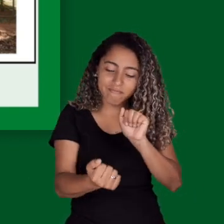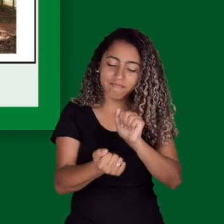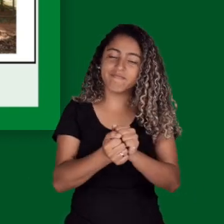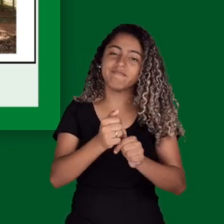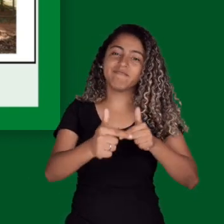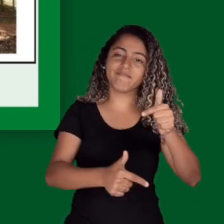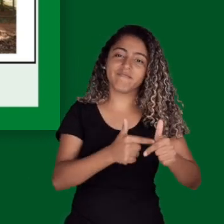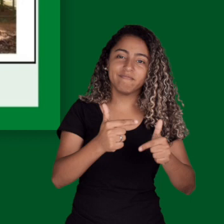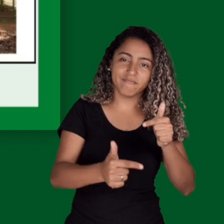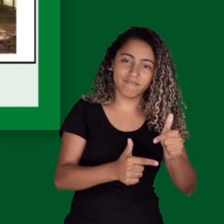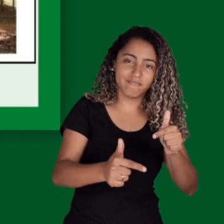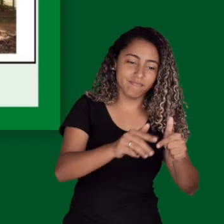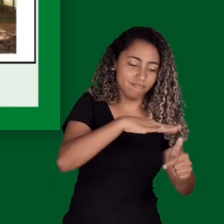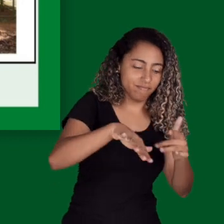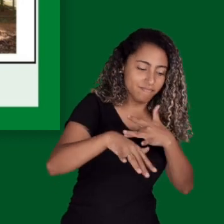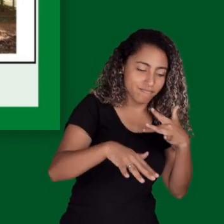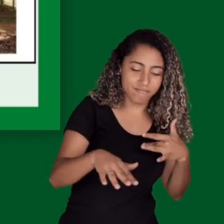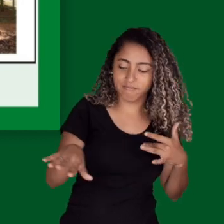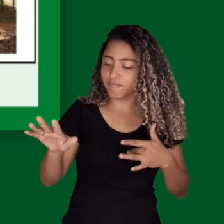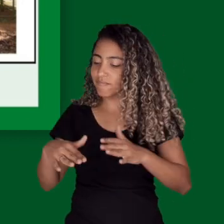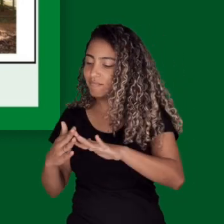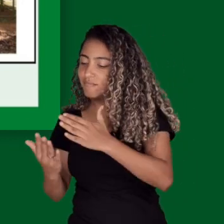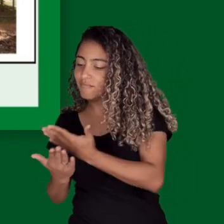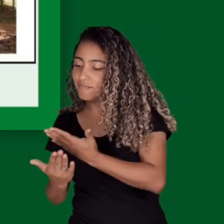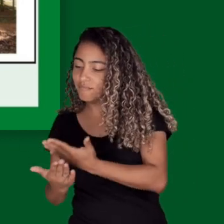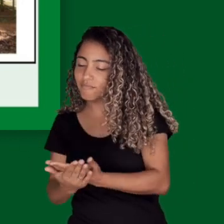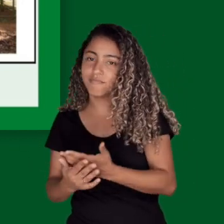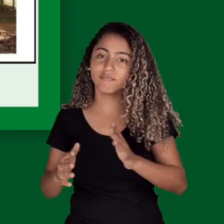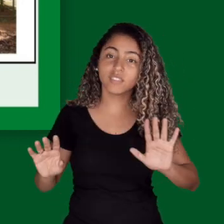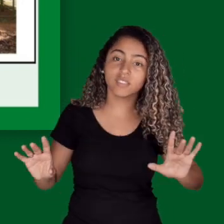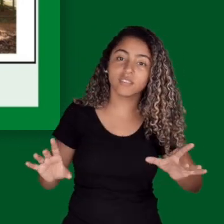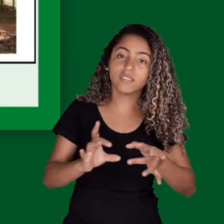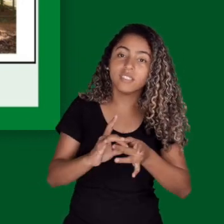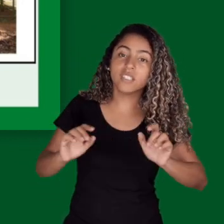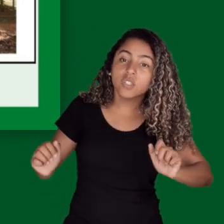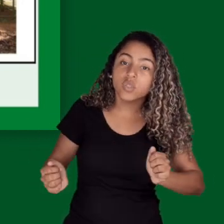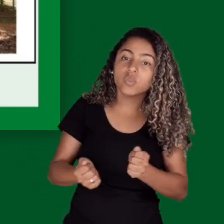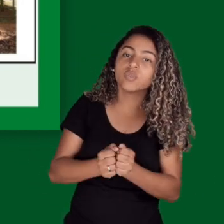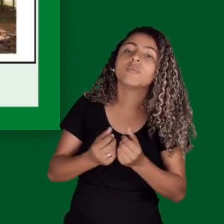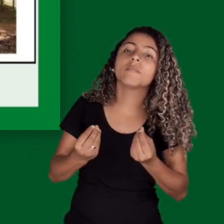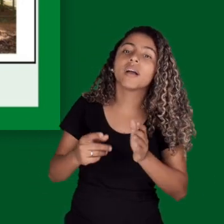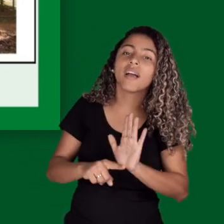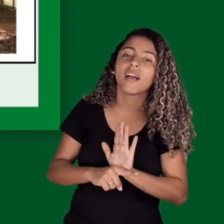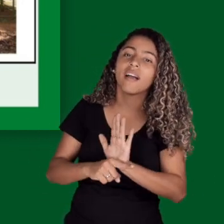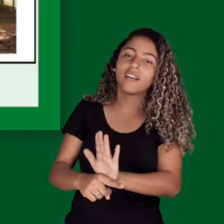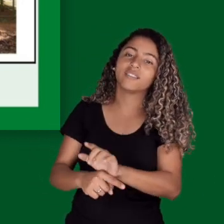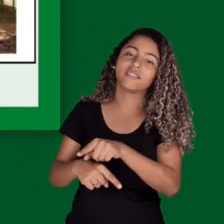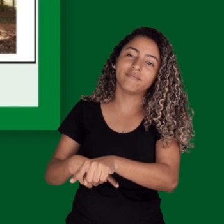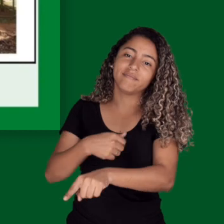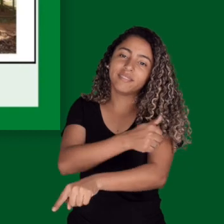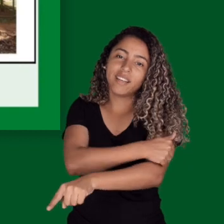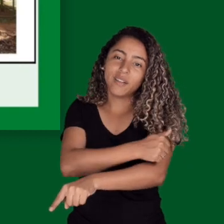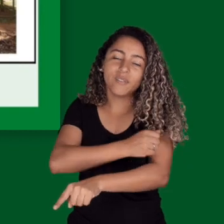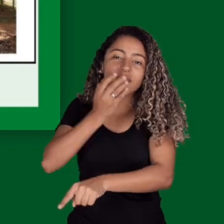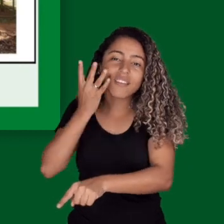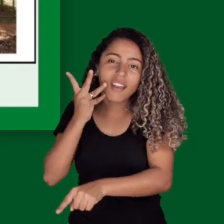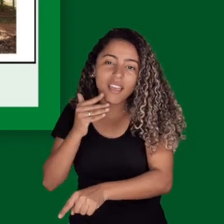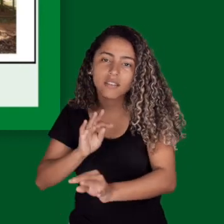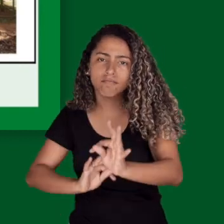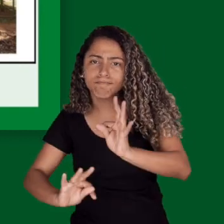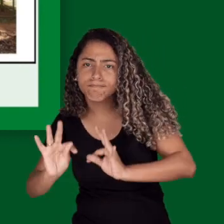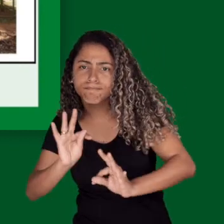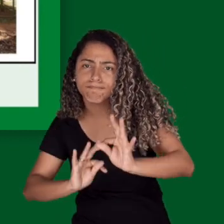conjunto, né, junto com a escola, para que essas crianças elas possam fazer o tratamento no